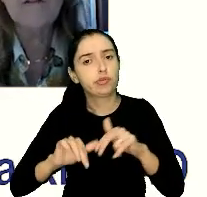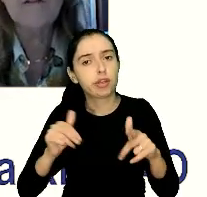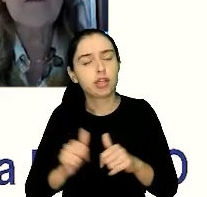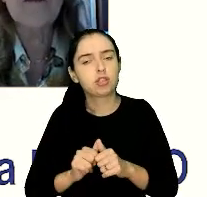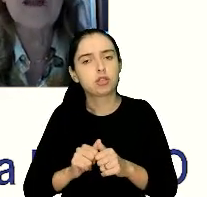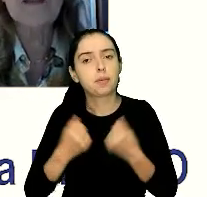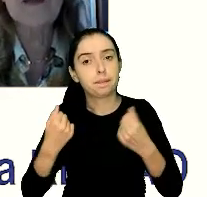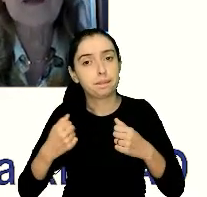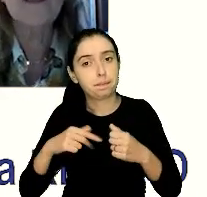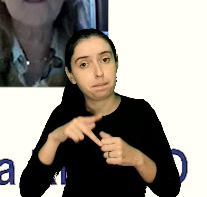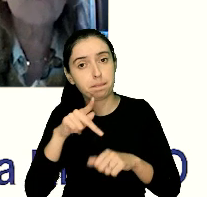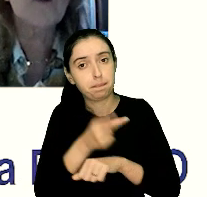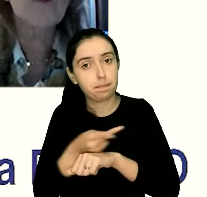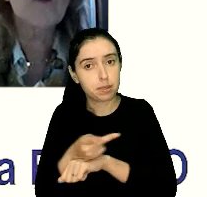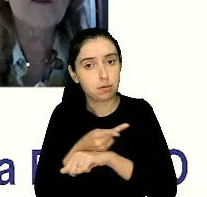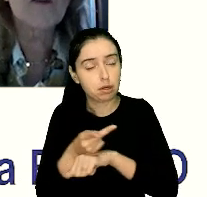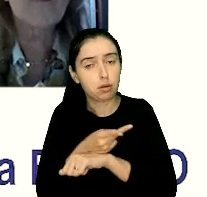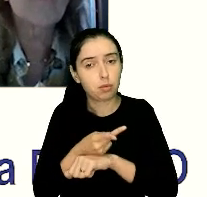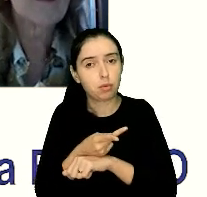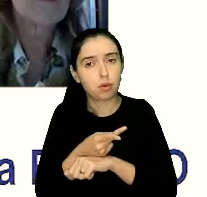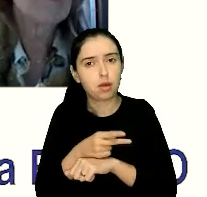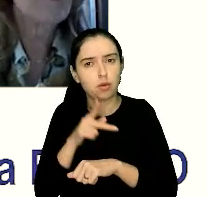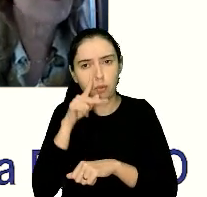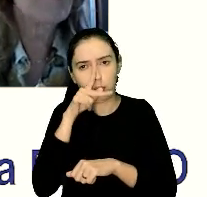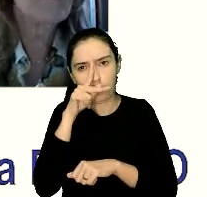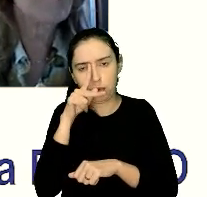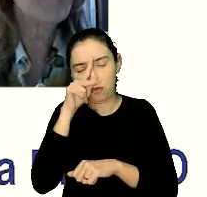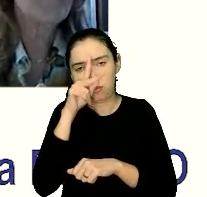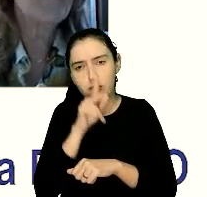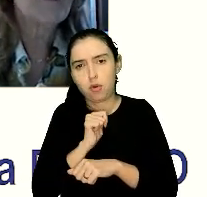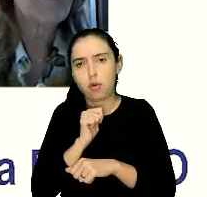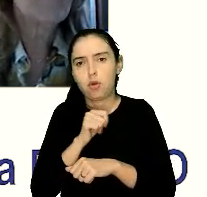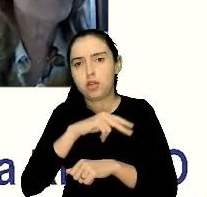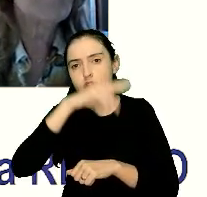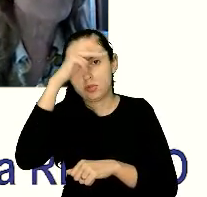procuram atendimento,